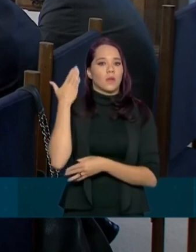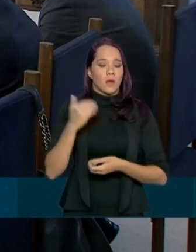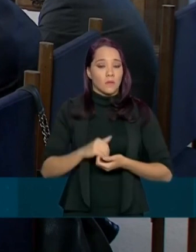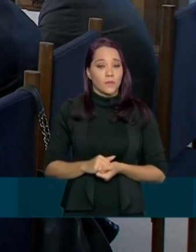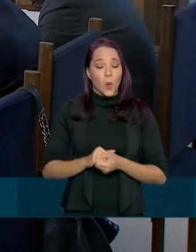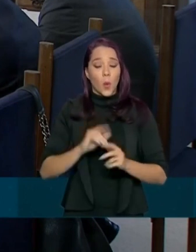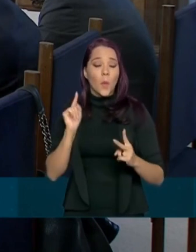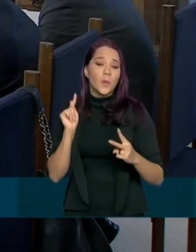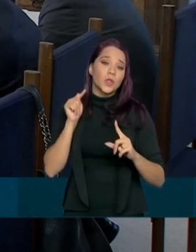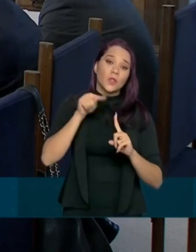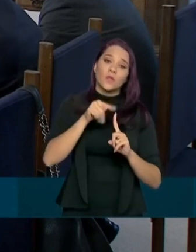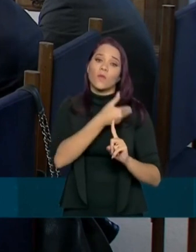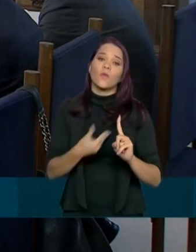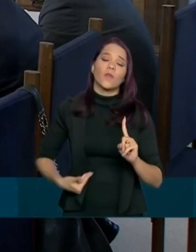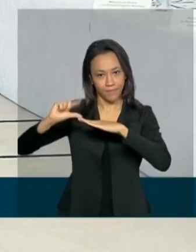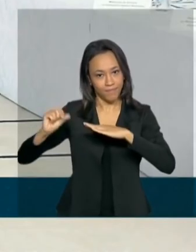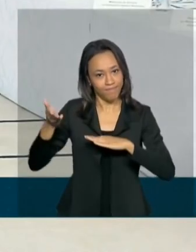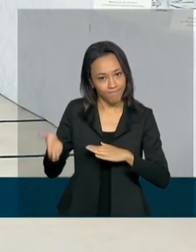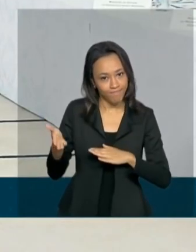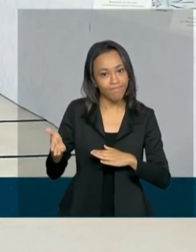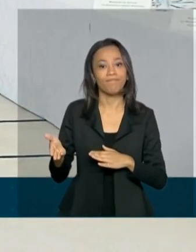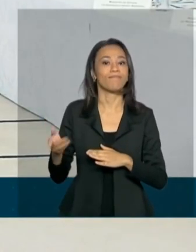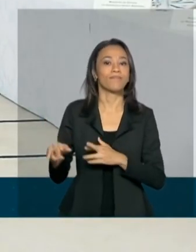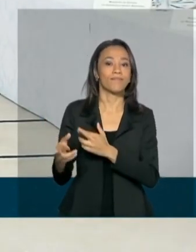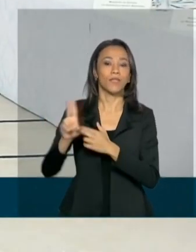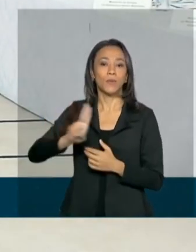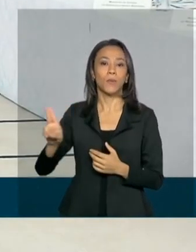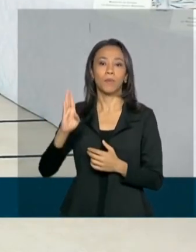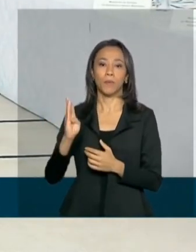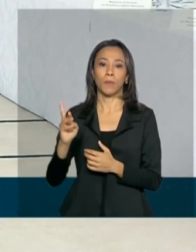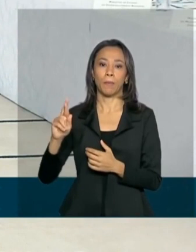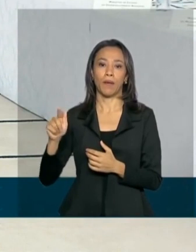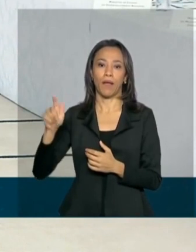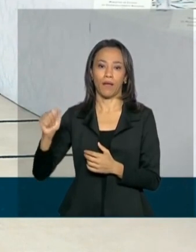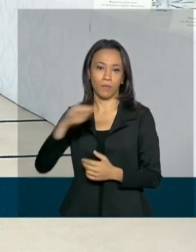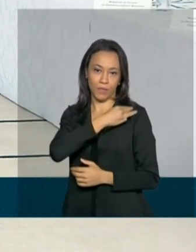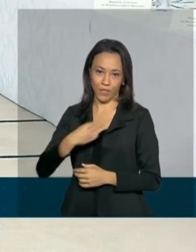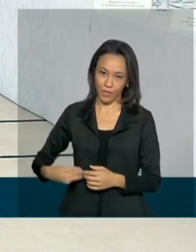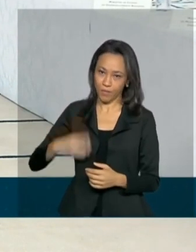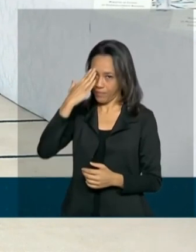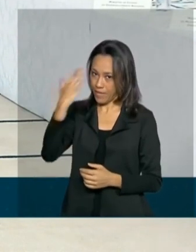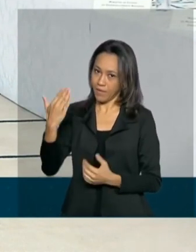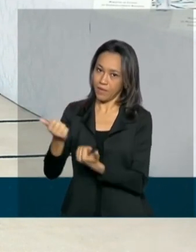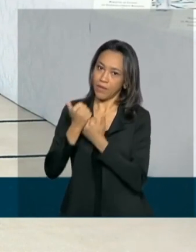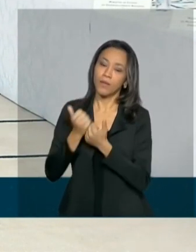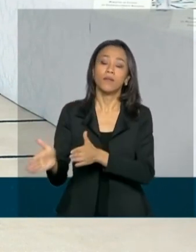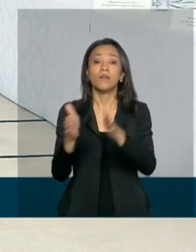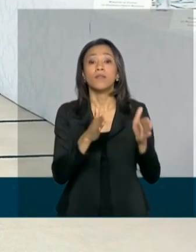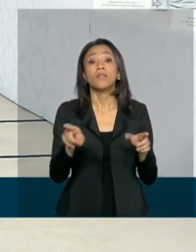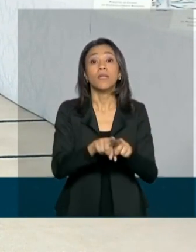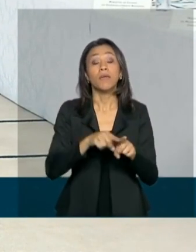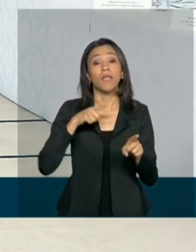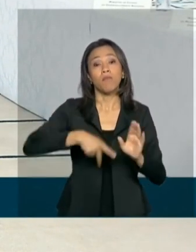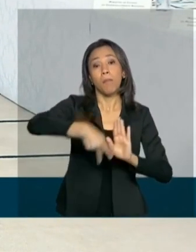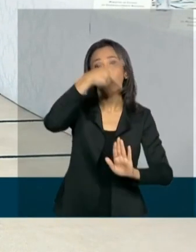durante uma reunião de gabinete com presidente jair bolsonaro araújo apontou falta de coerência em